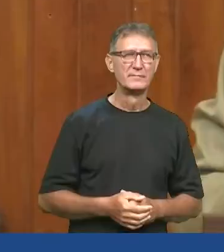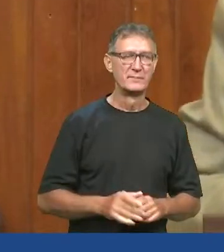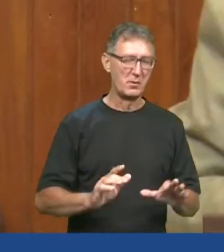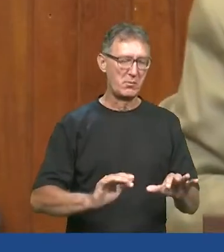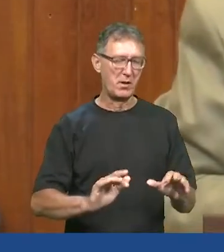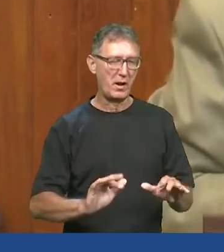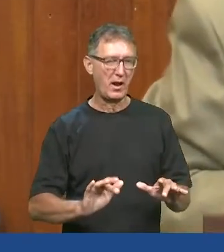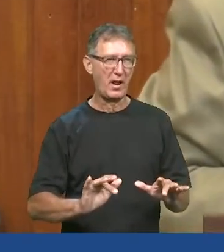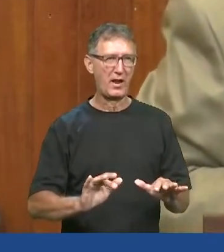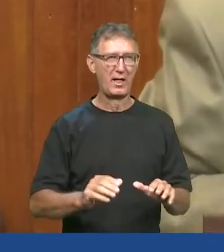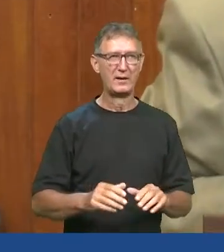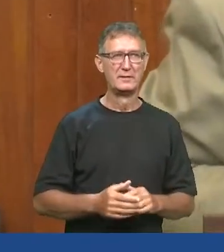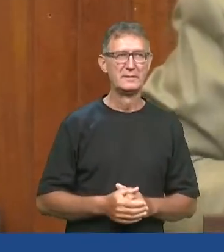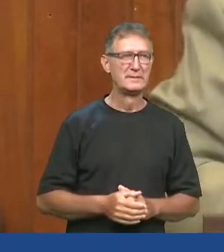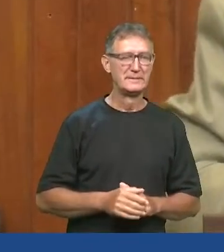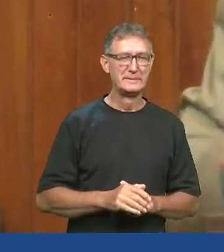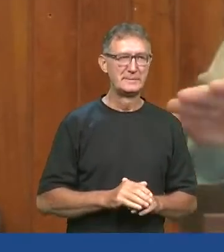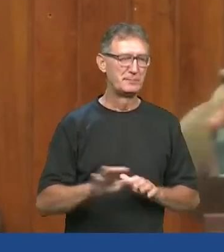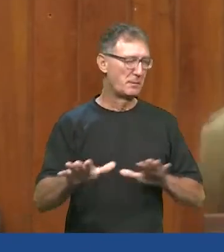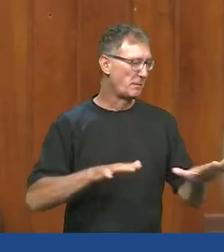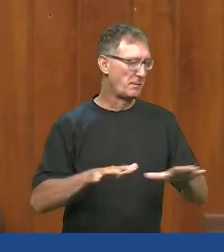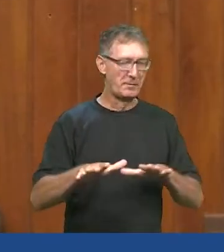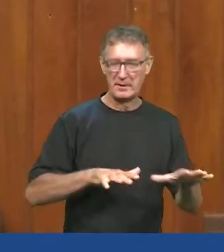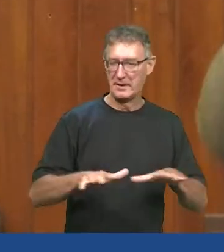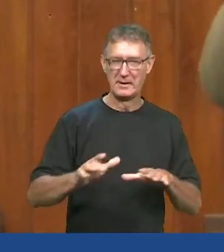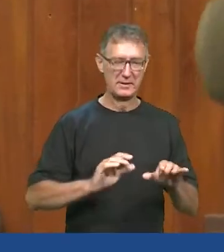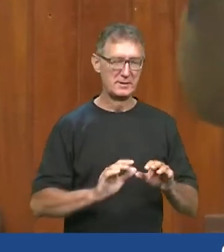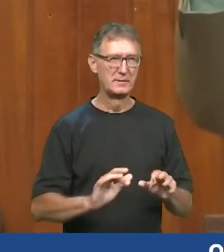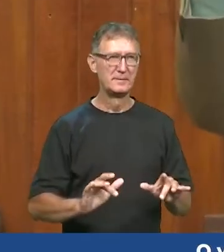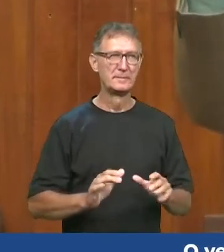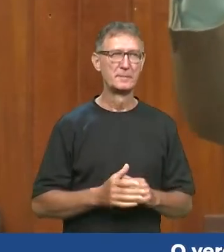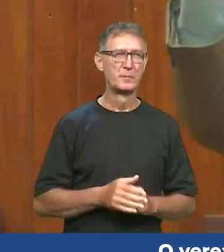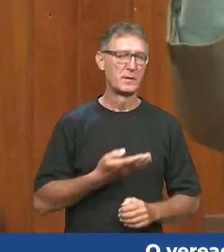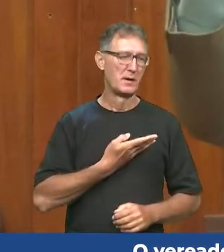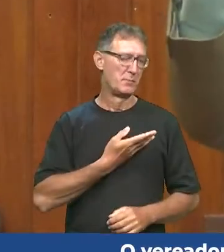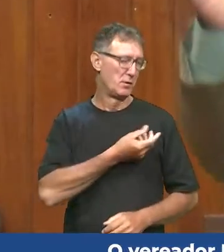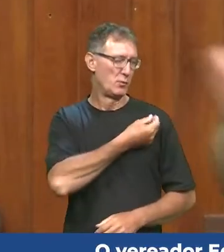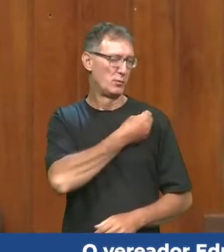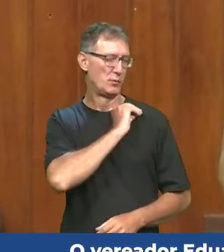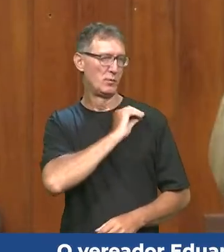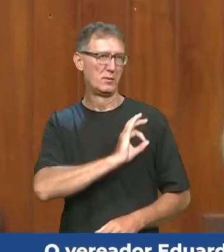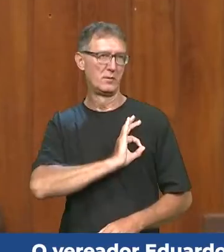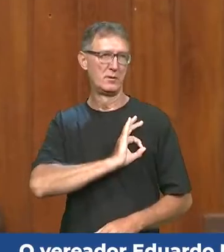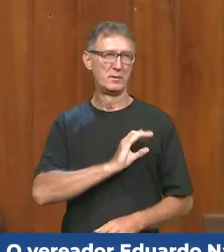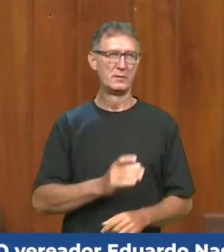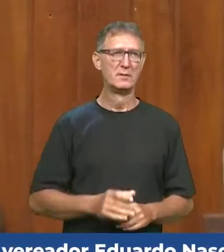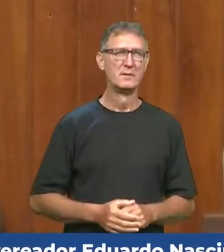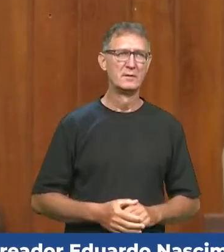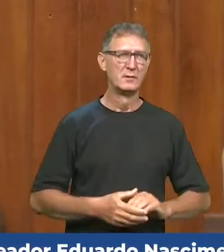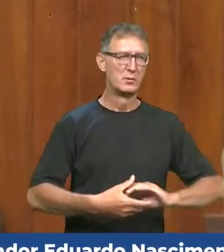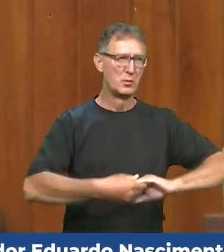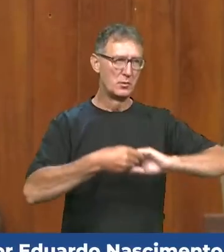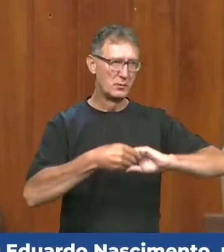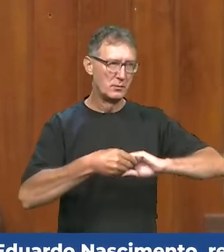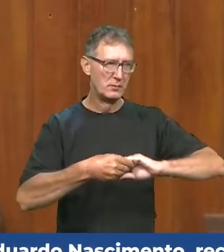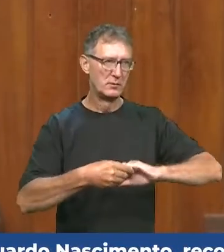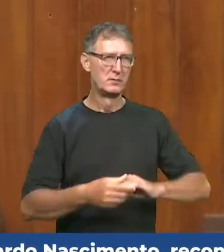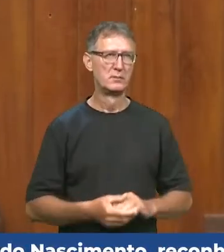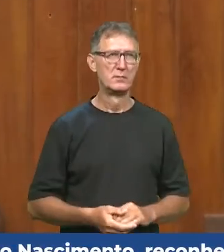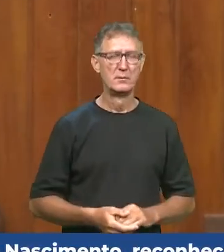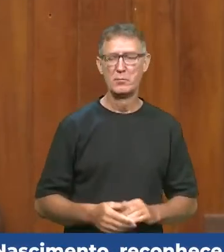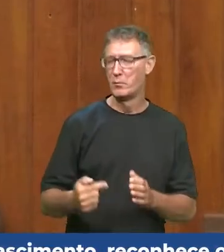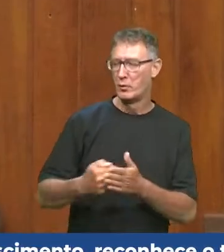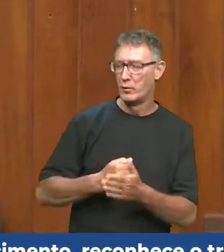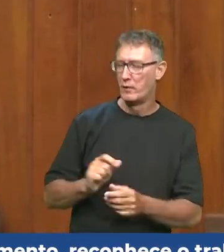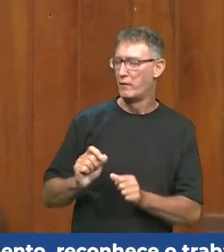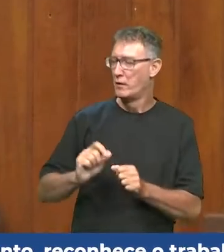correndo para cá, outros para lá, outro para cá. E aí chegou um amigo que é delegado, aí eu cumprimentei ele. Ele falou que